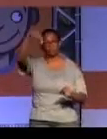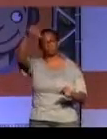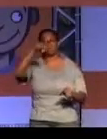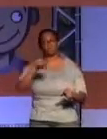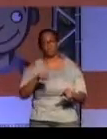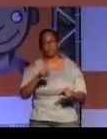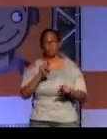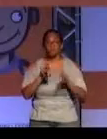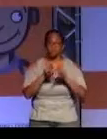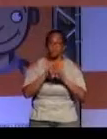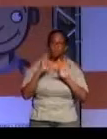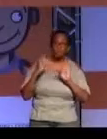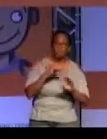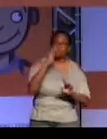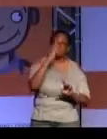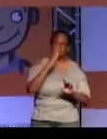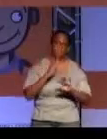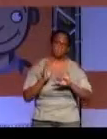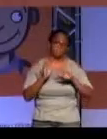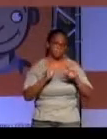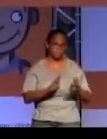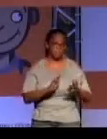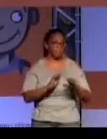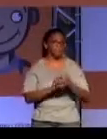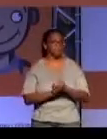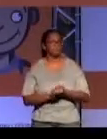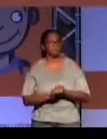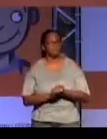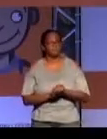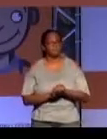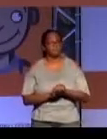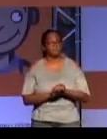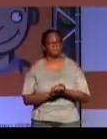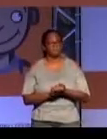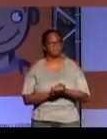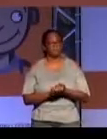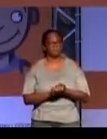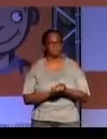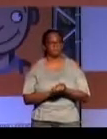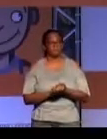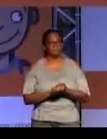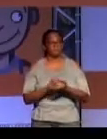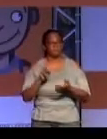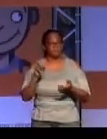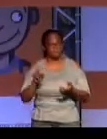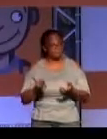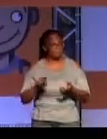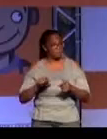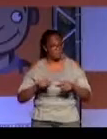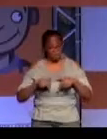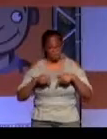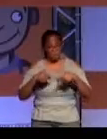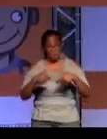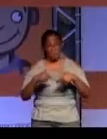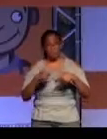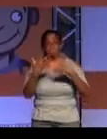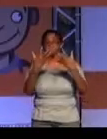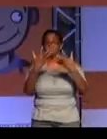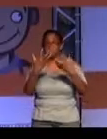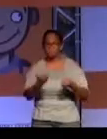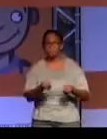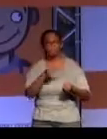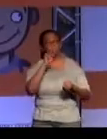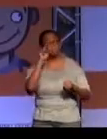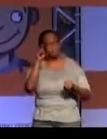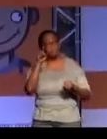todo o país. Essa formulação, queria dizer, essa formulação foi adotada pela Organização